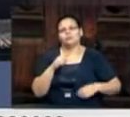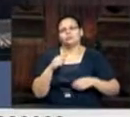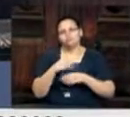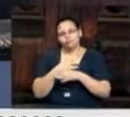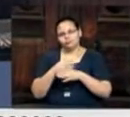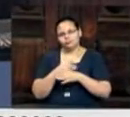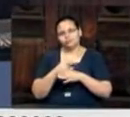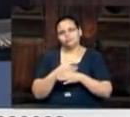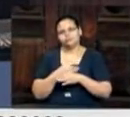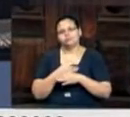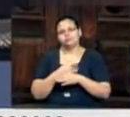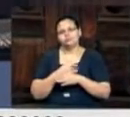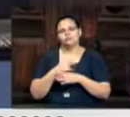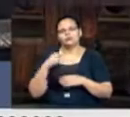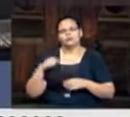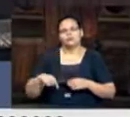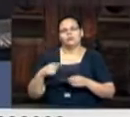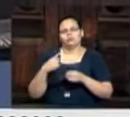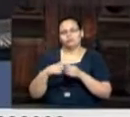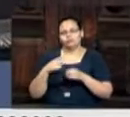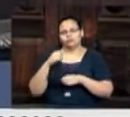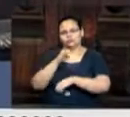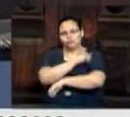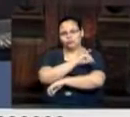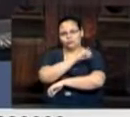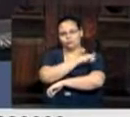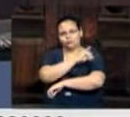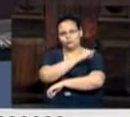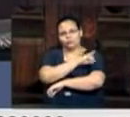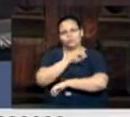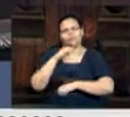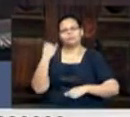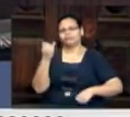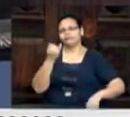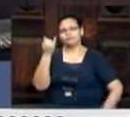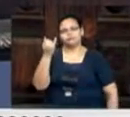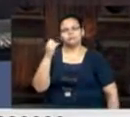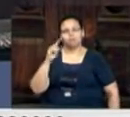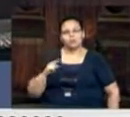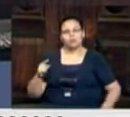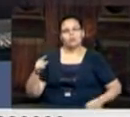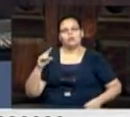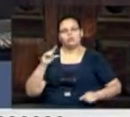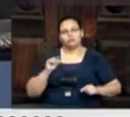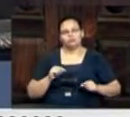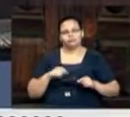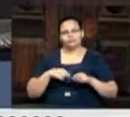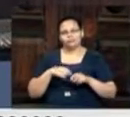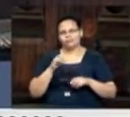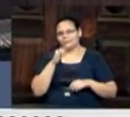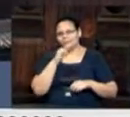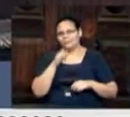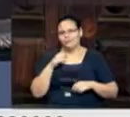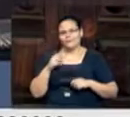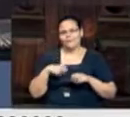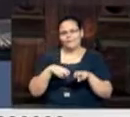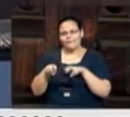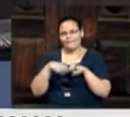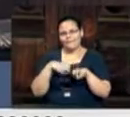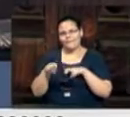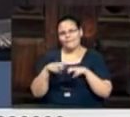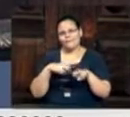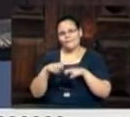Janeiro, seria fundamental também para reduzir o fluxo, reduzir a